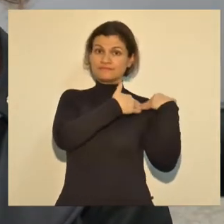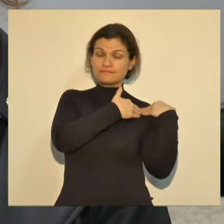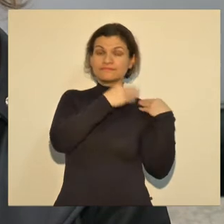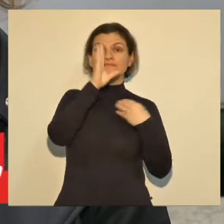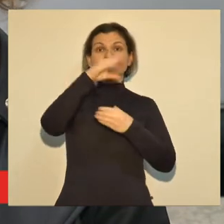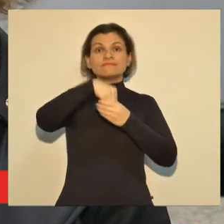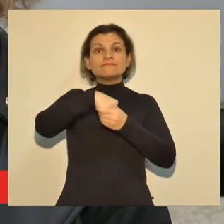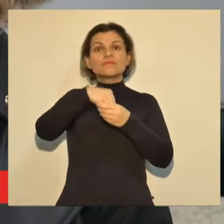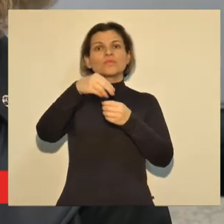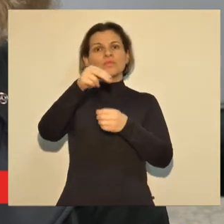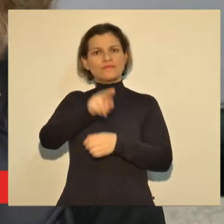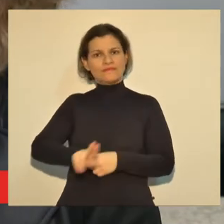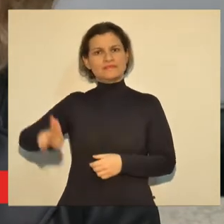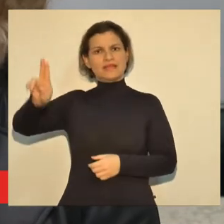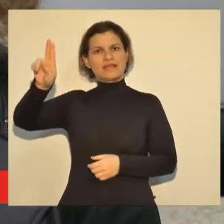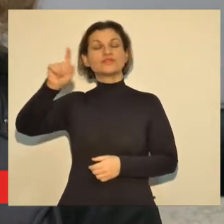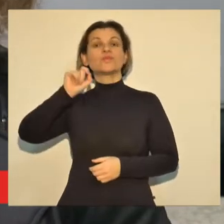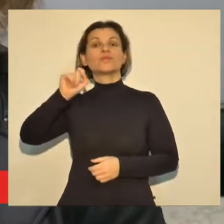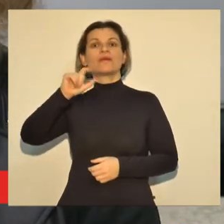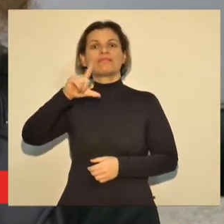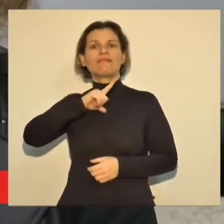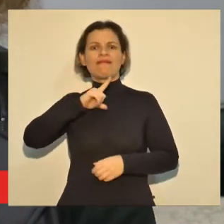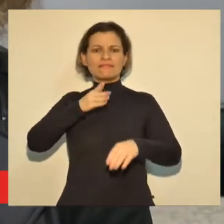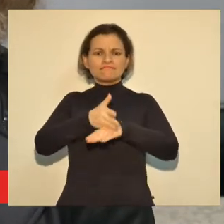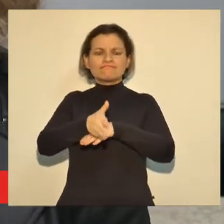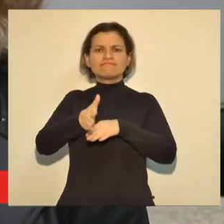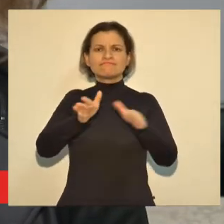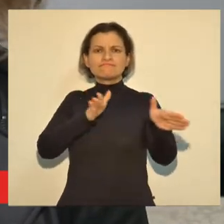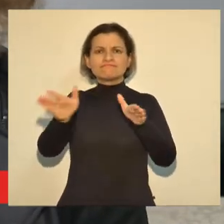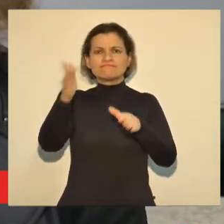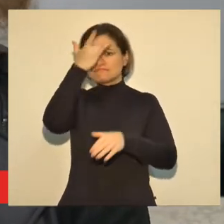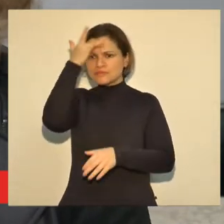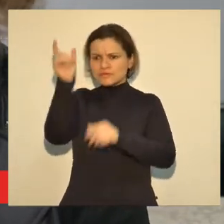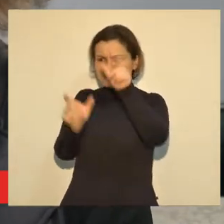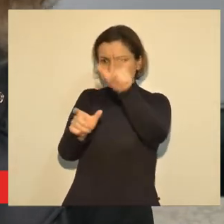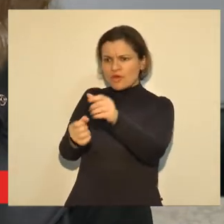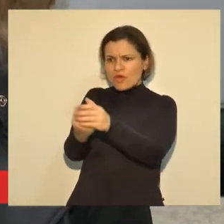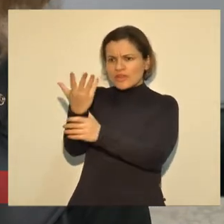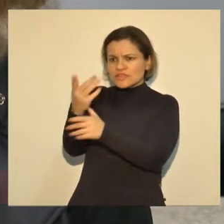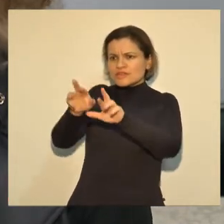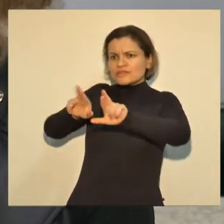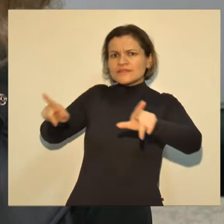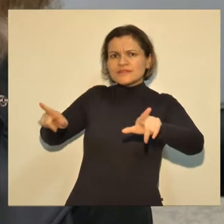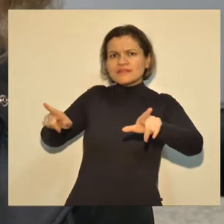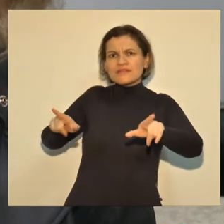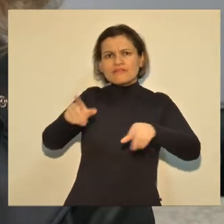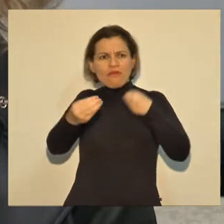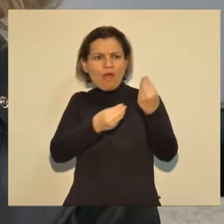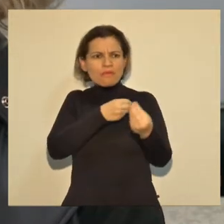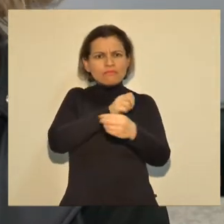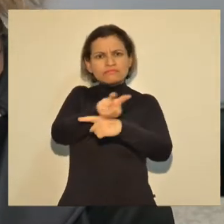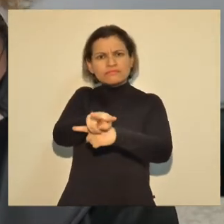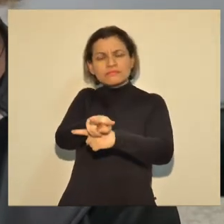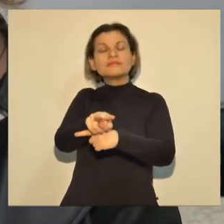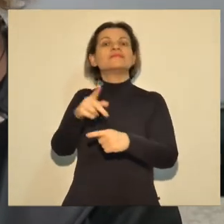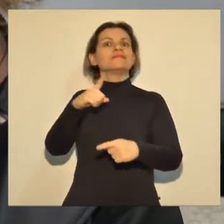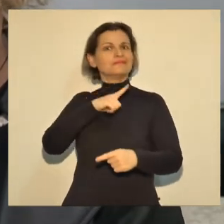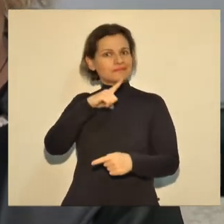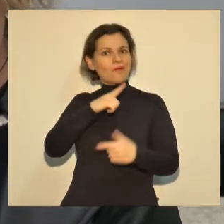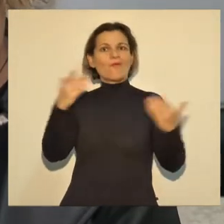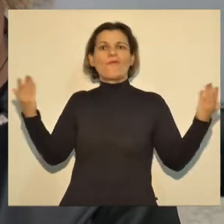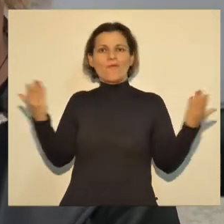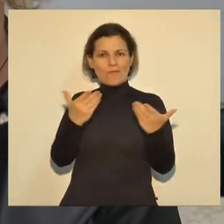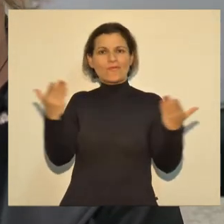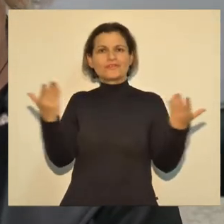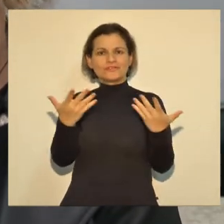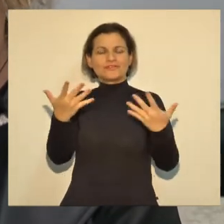na universidade é, ao ter acesso de pessoas de diferentes origens, de diferentes formas, como a gente tem feito